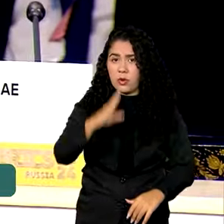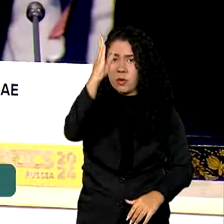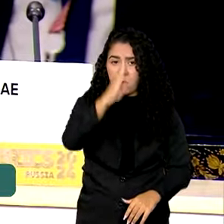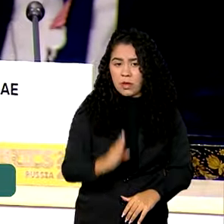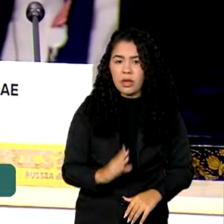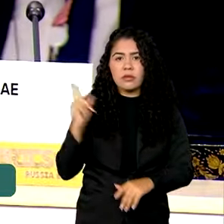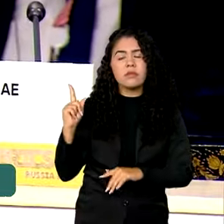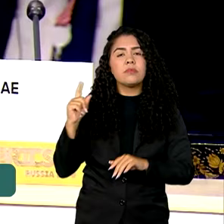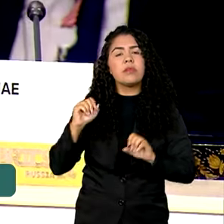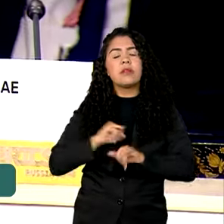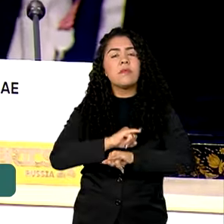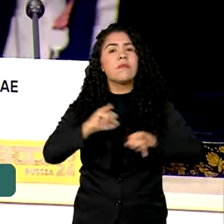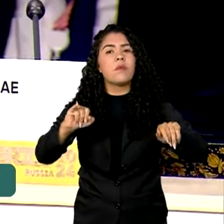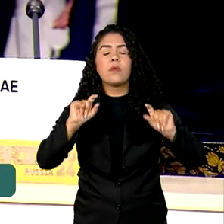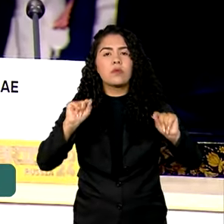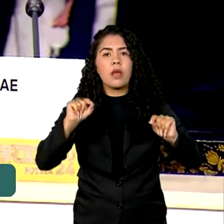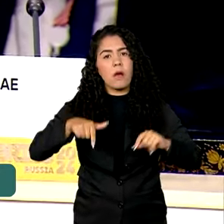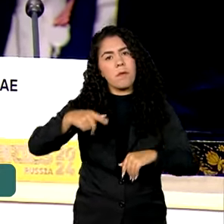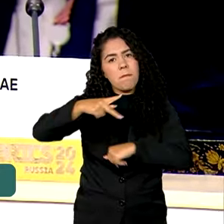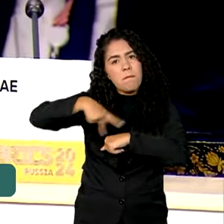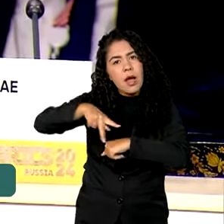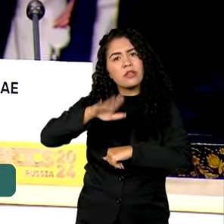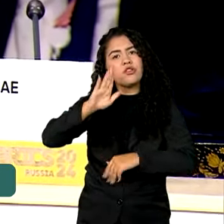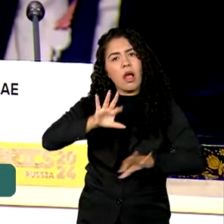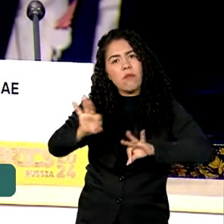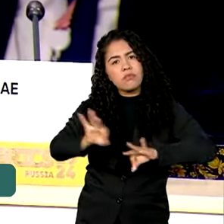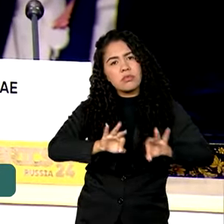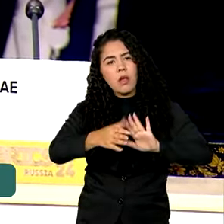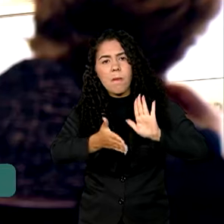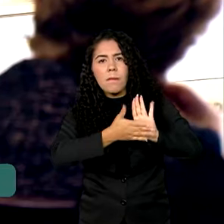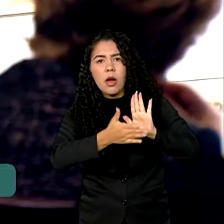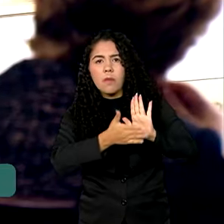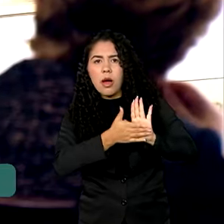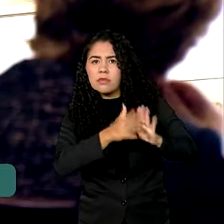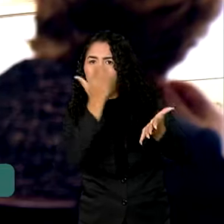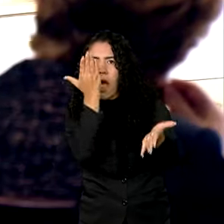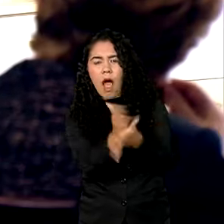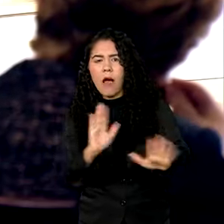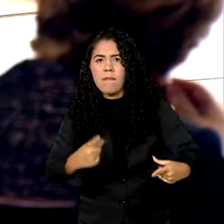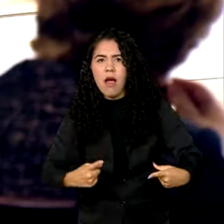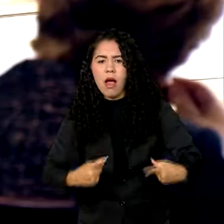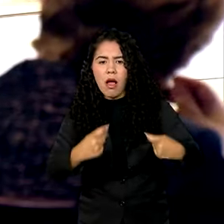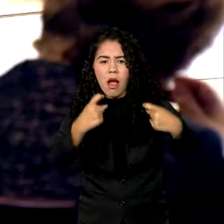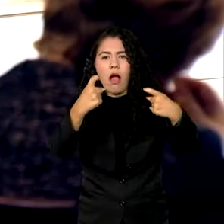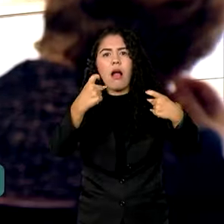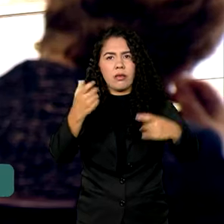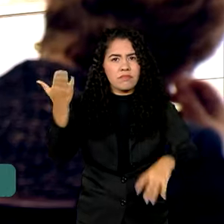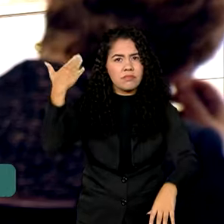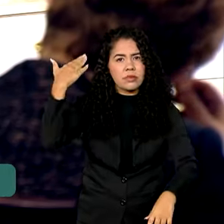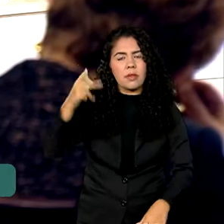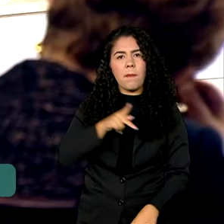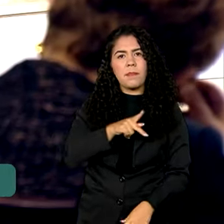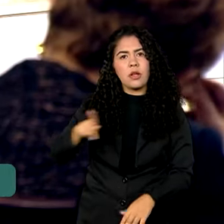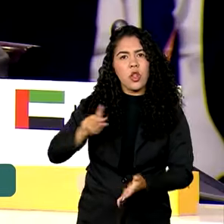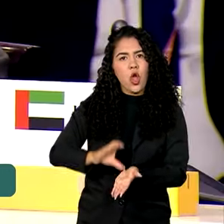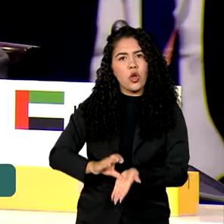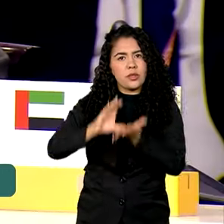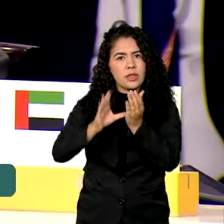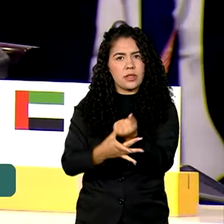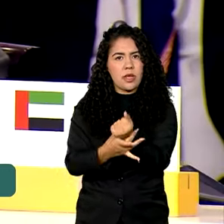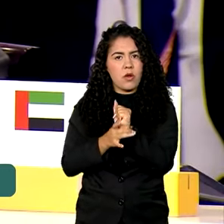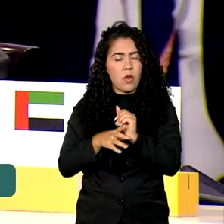ele lembrou que o país propôs uma negociação para o cessar-fogo enquanto esteve na presidência do Conselho de Segurança da